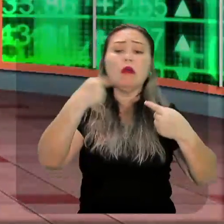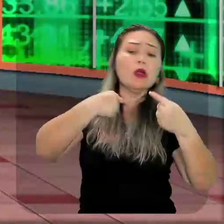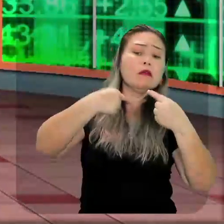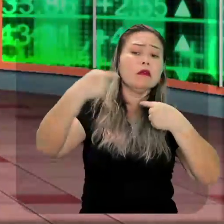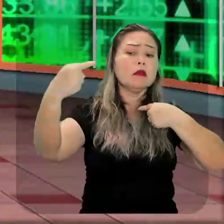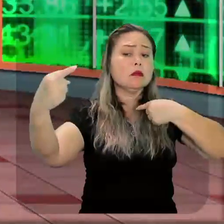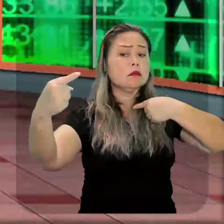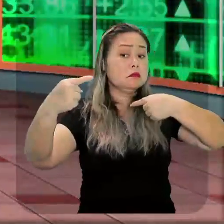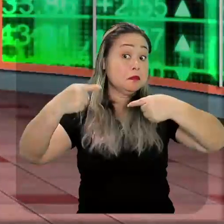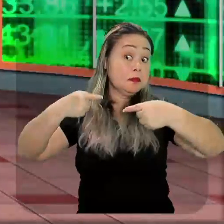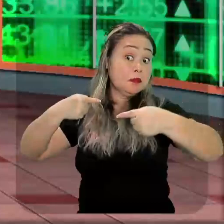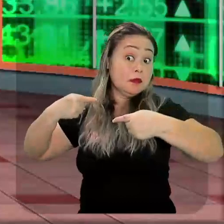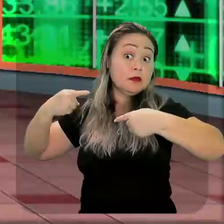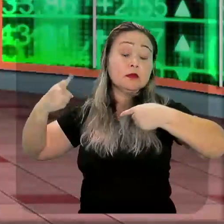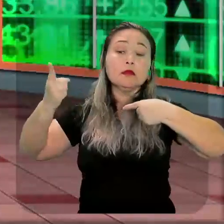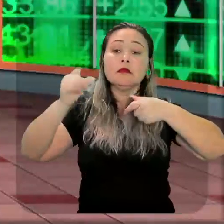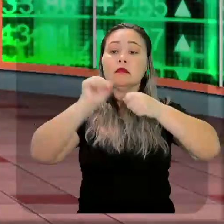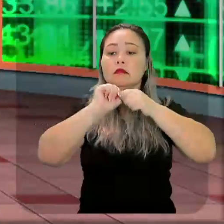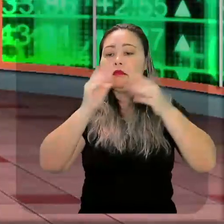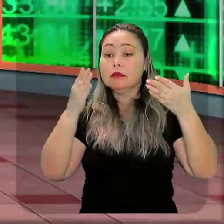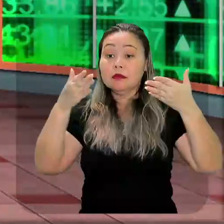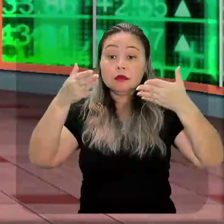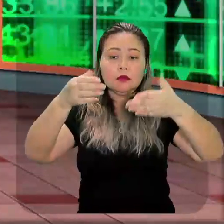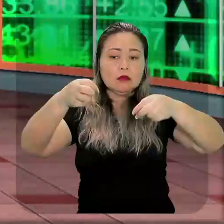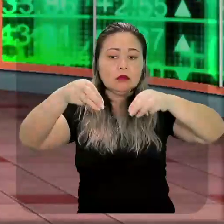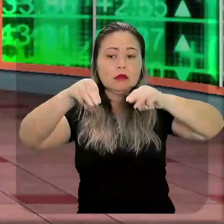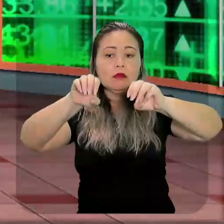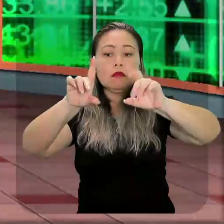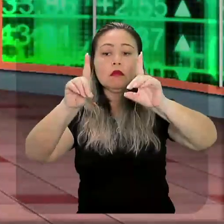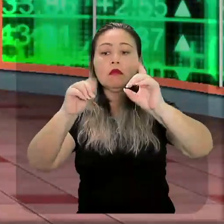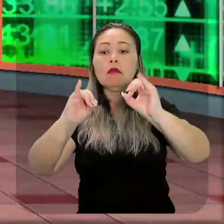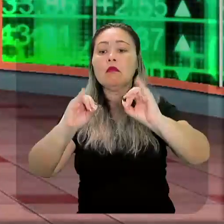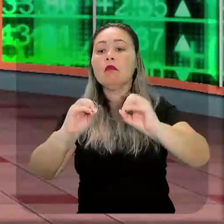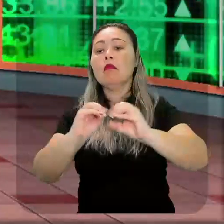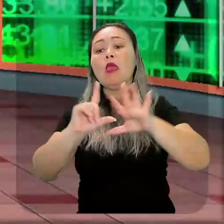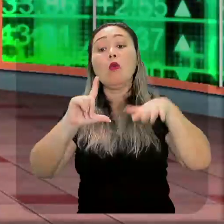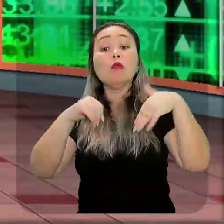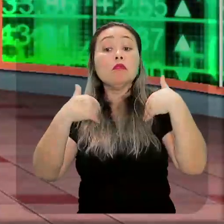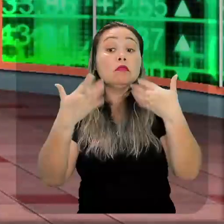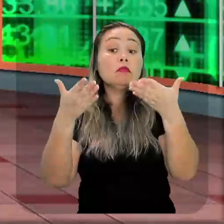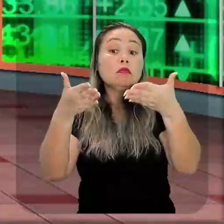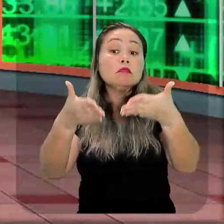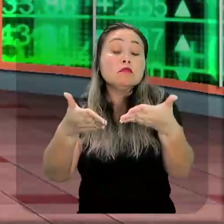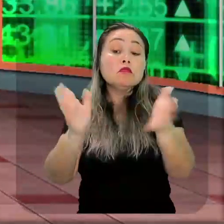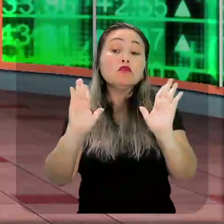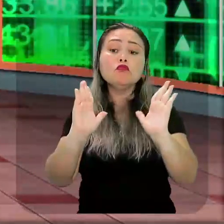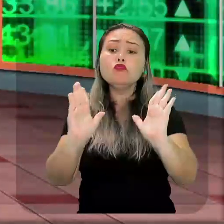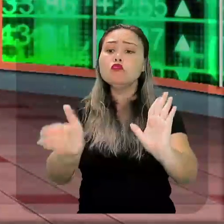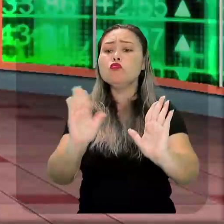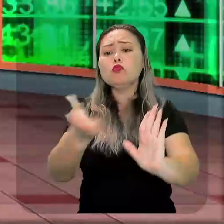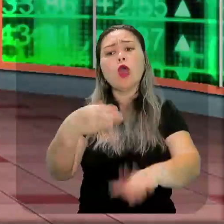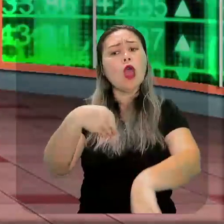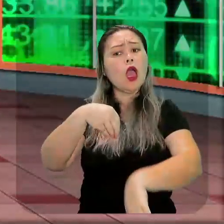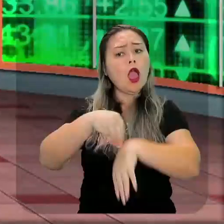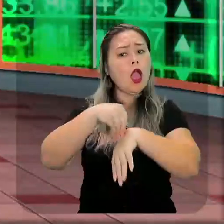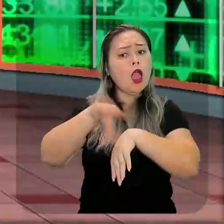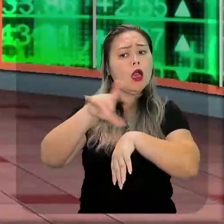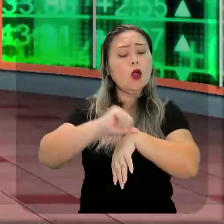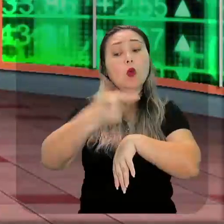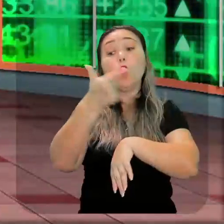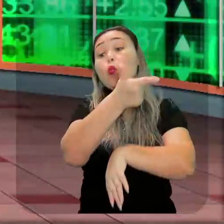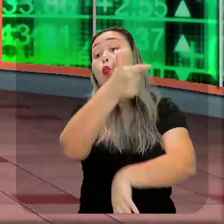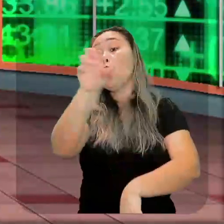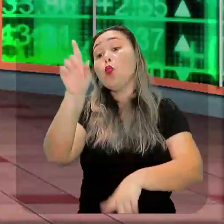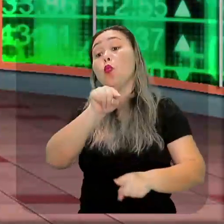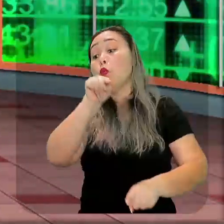voltando, tal. Então, por exemplo, no ponto médio, pode ser que tenha uma questão lá no ponto médio que ele já te deu o ponto médio e peça o